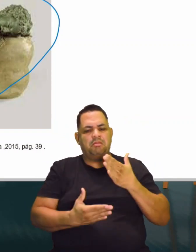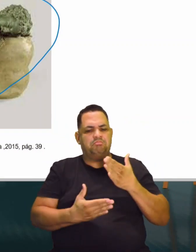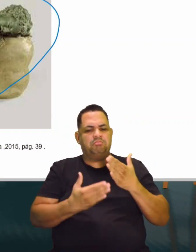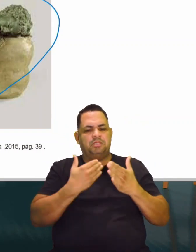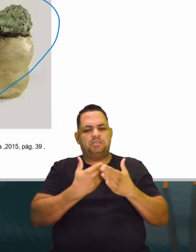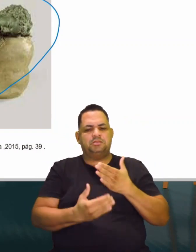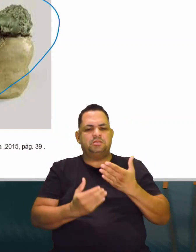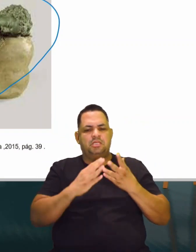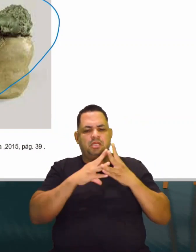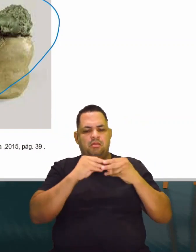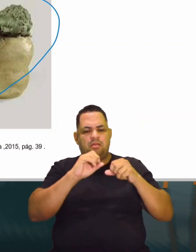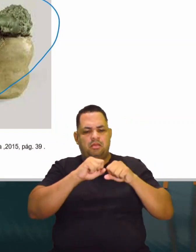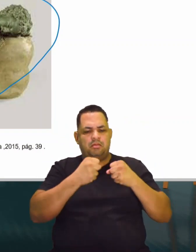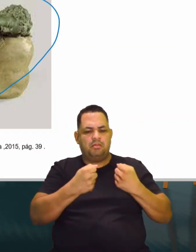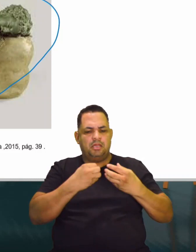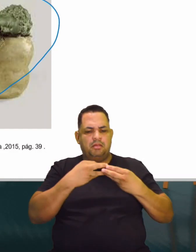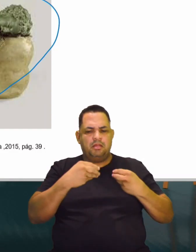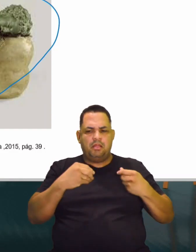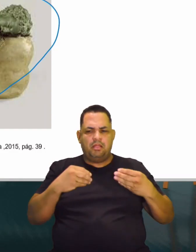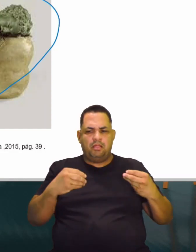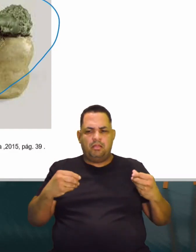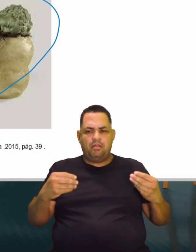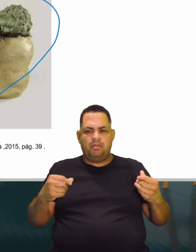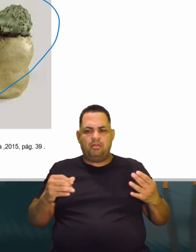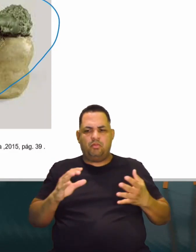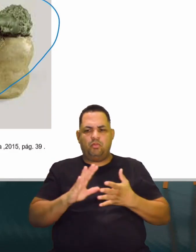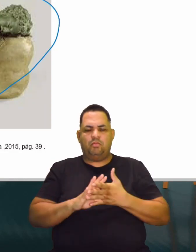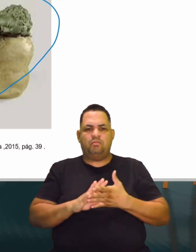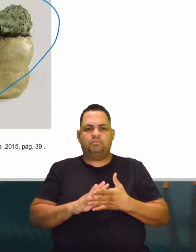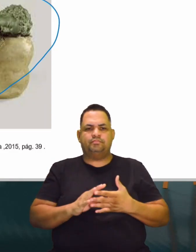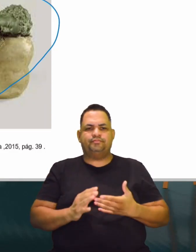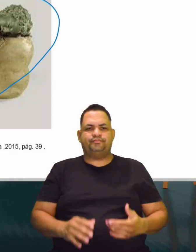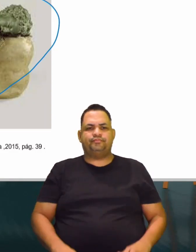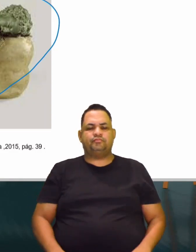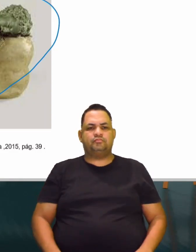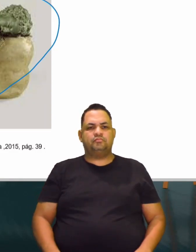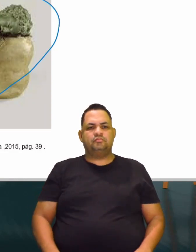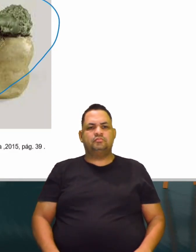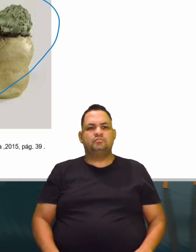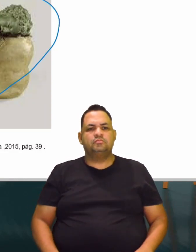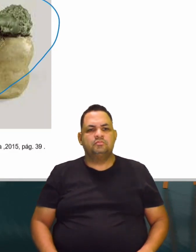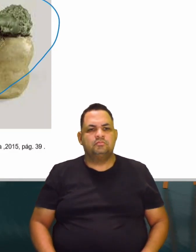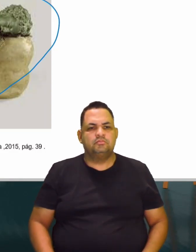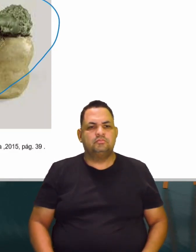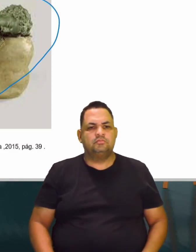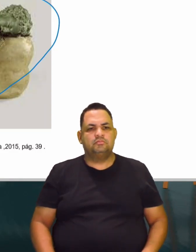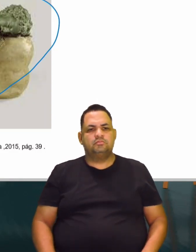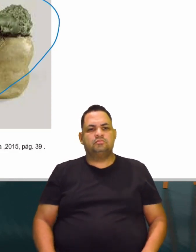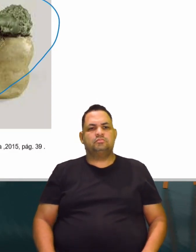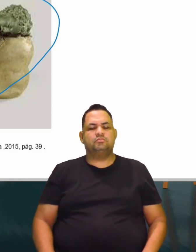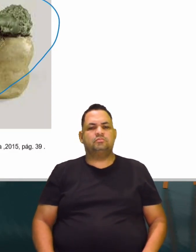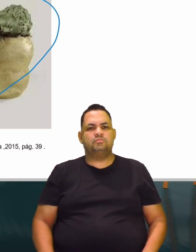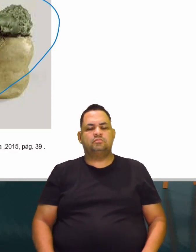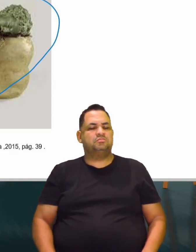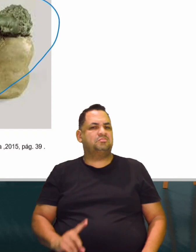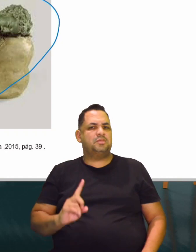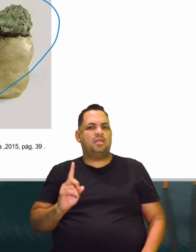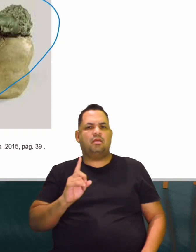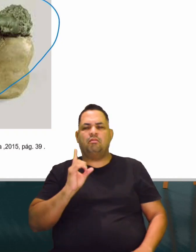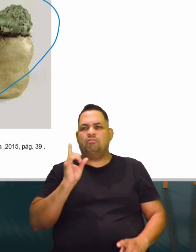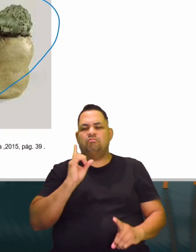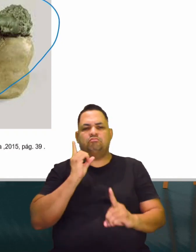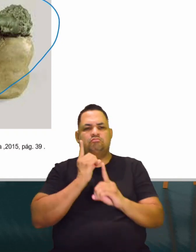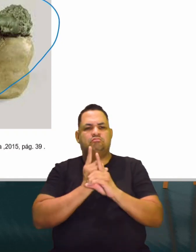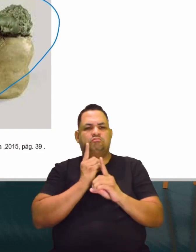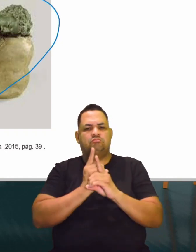não encontramos. Eu já até pesquisei, quase não encontramos pinturas, né, neste período, de artistas nesse período,